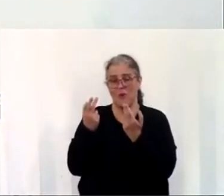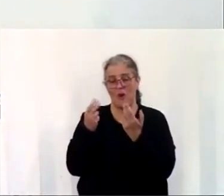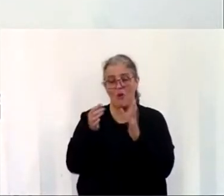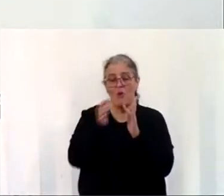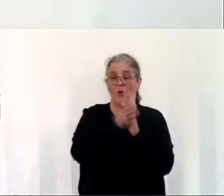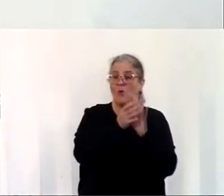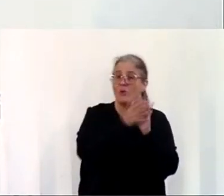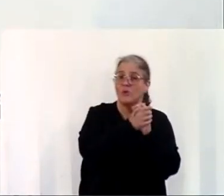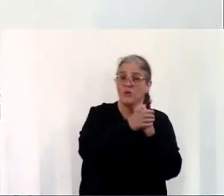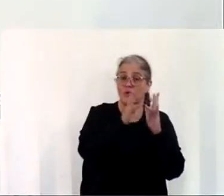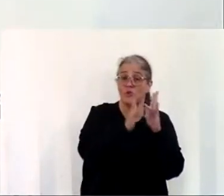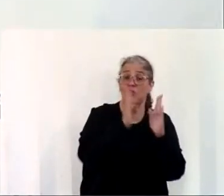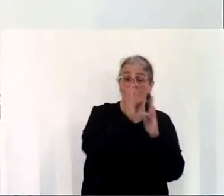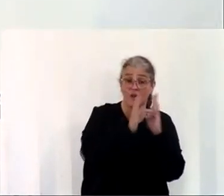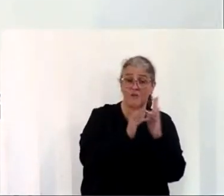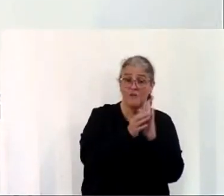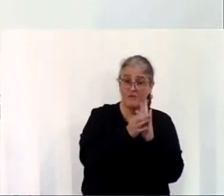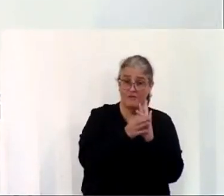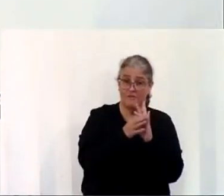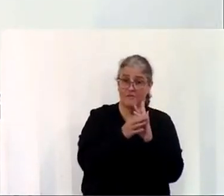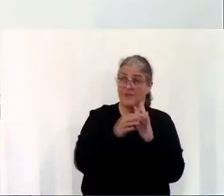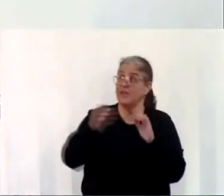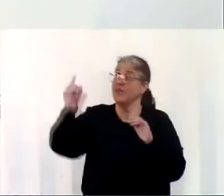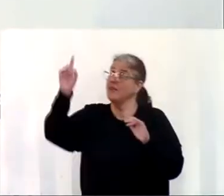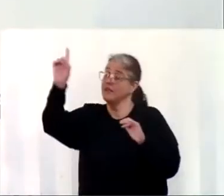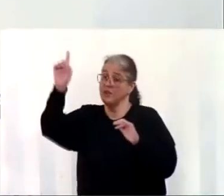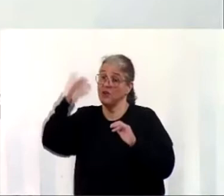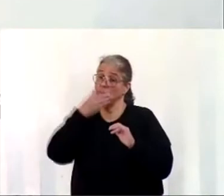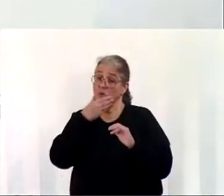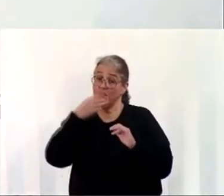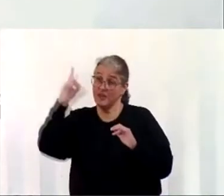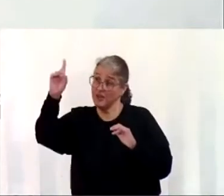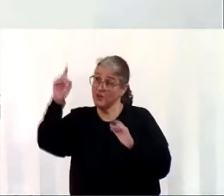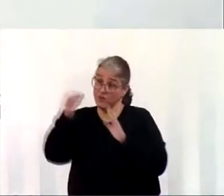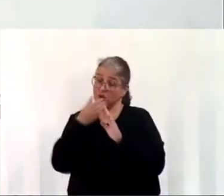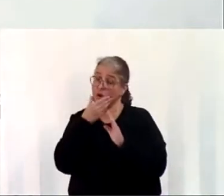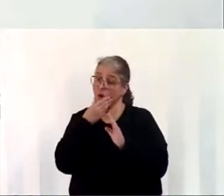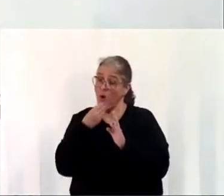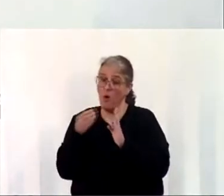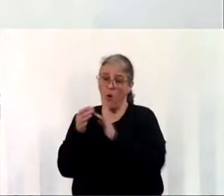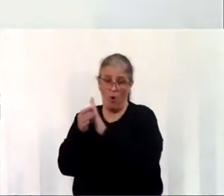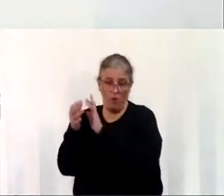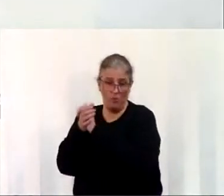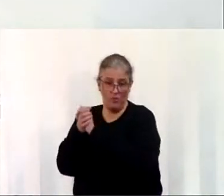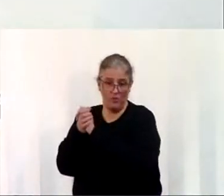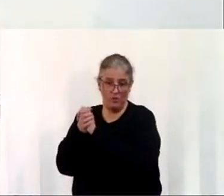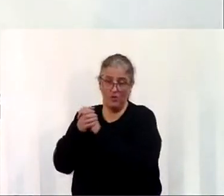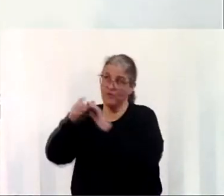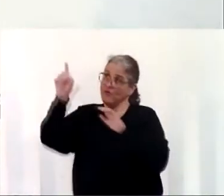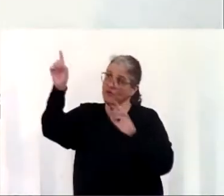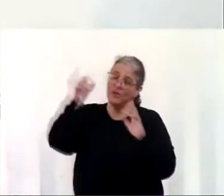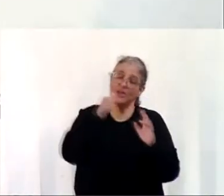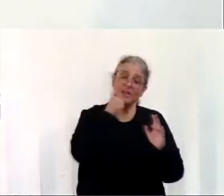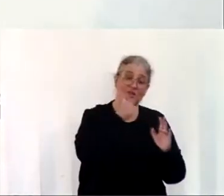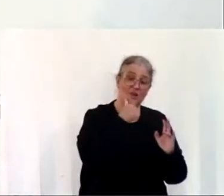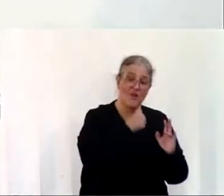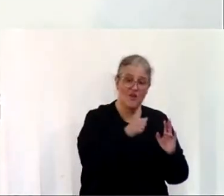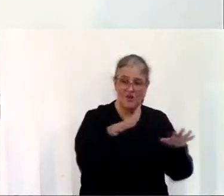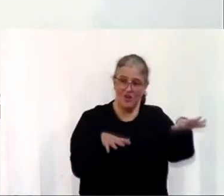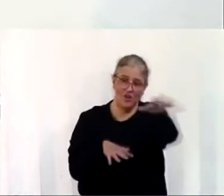de Jeremias, diz assim: meu povo, eu já te amei como noiva, por que agora você é meu inimigo?